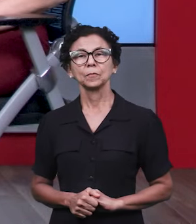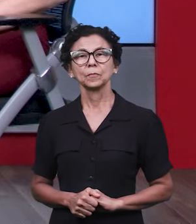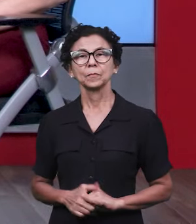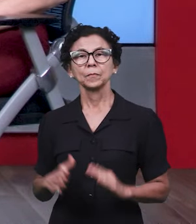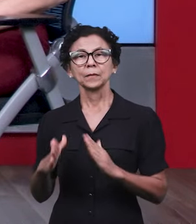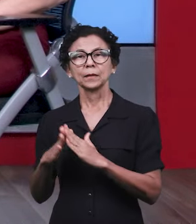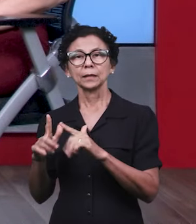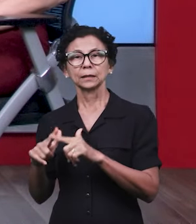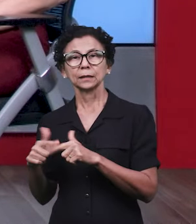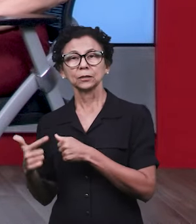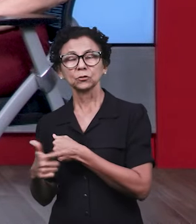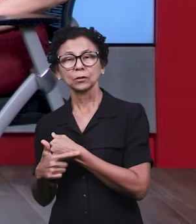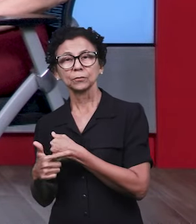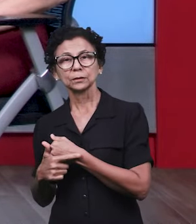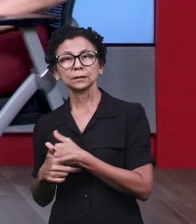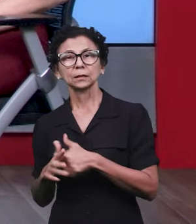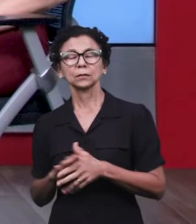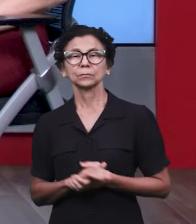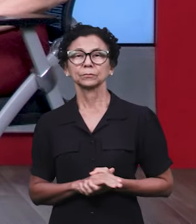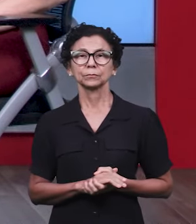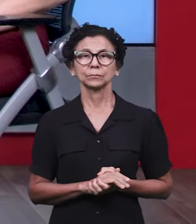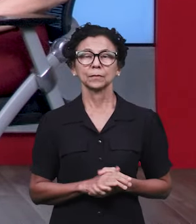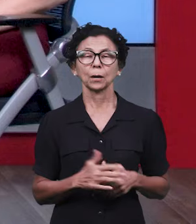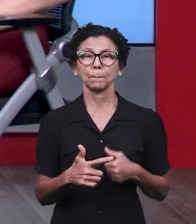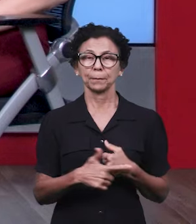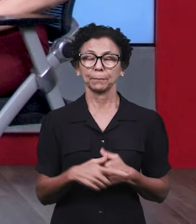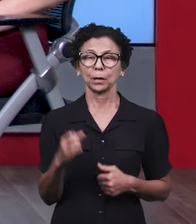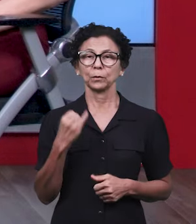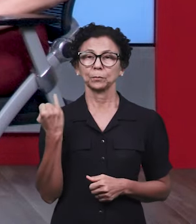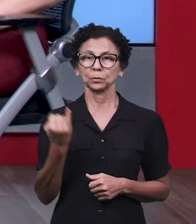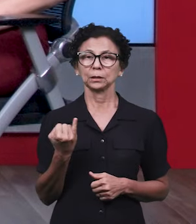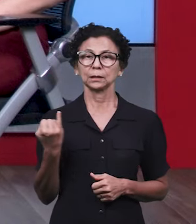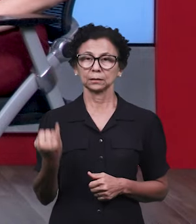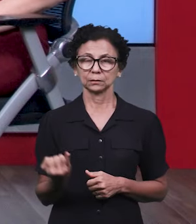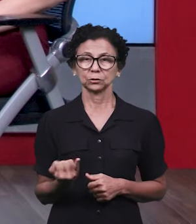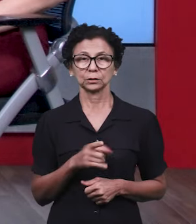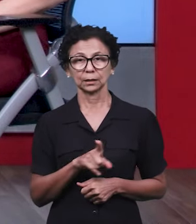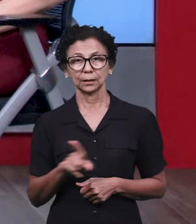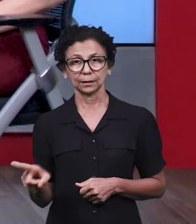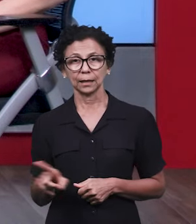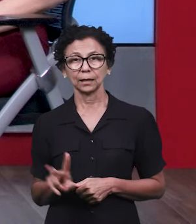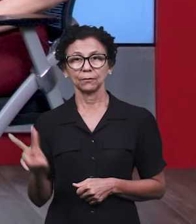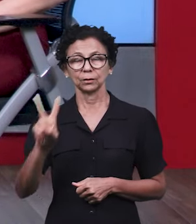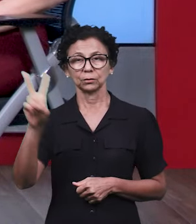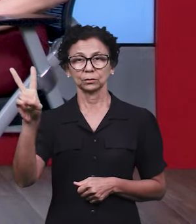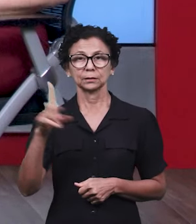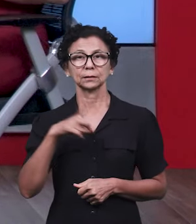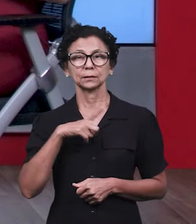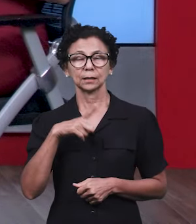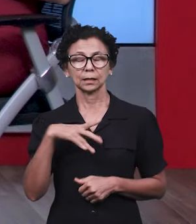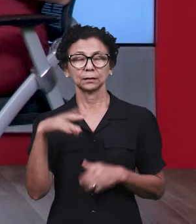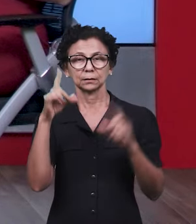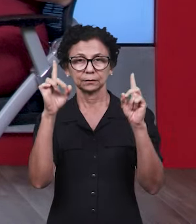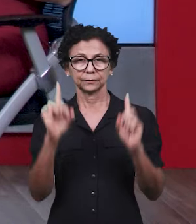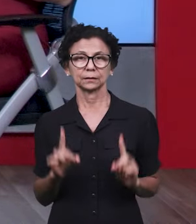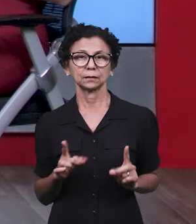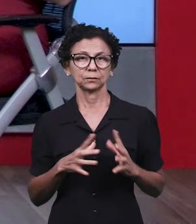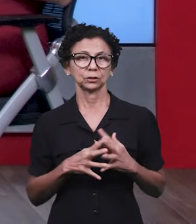sentir valorizado. E isso é muito importante, né? Um outro aspecto também, doutora,